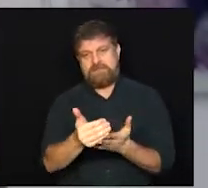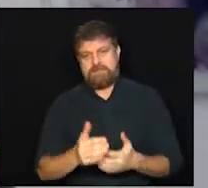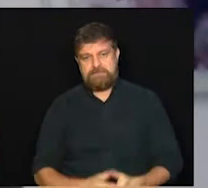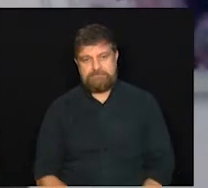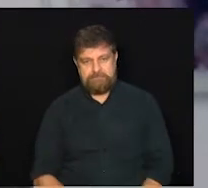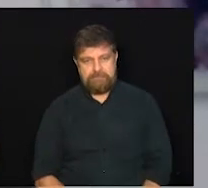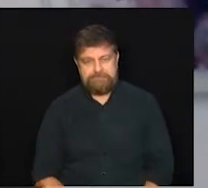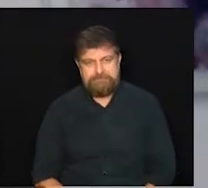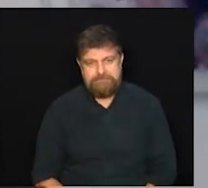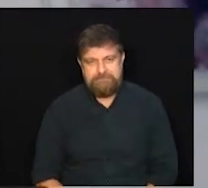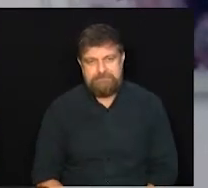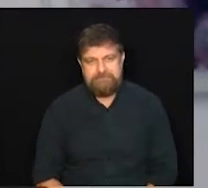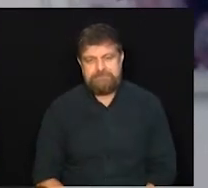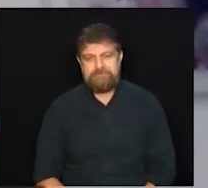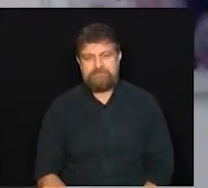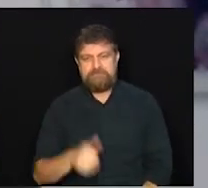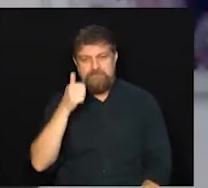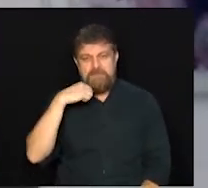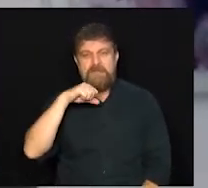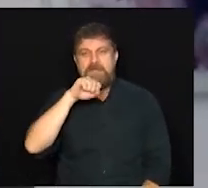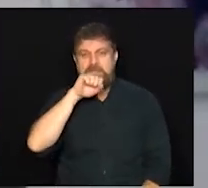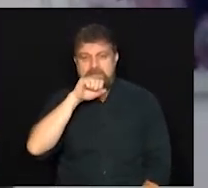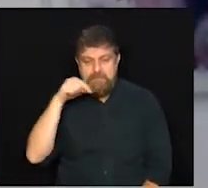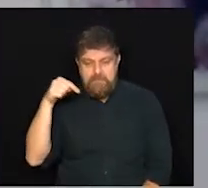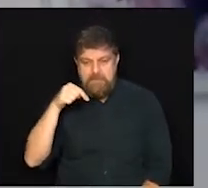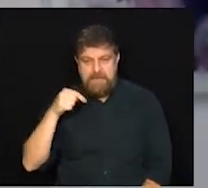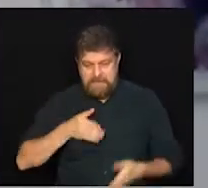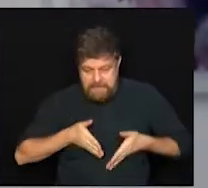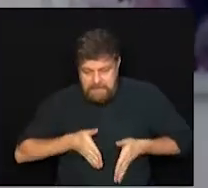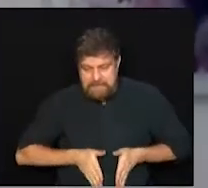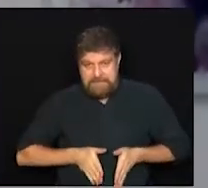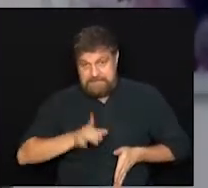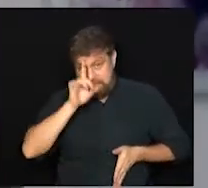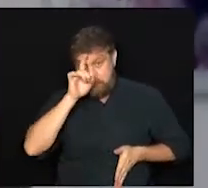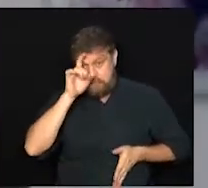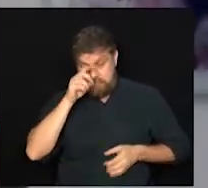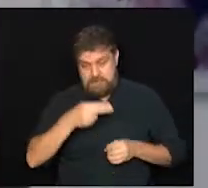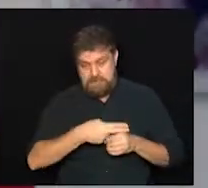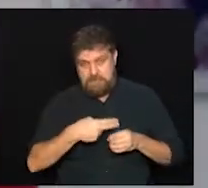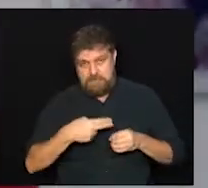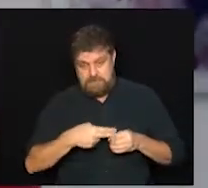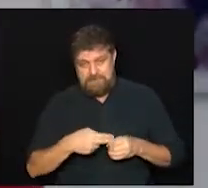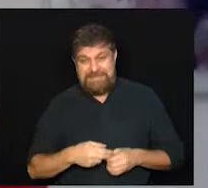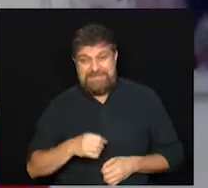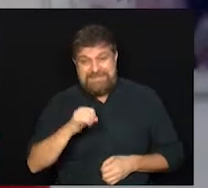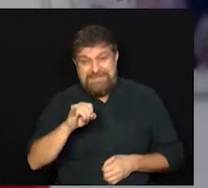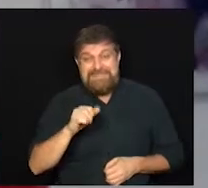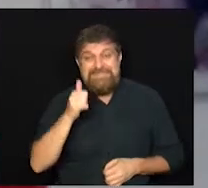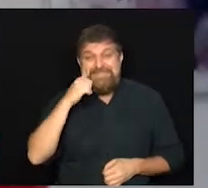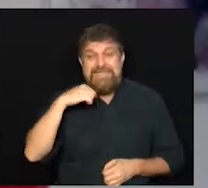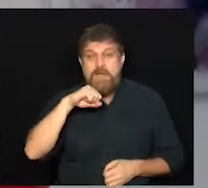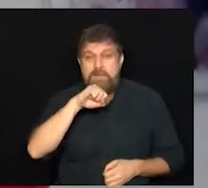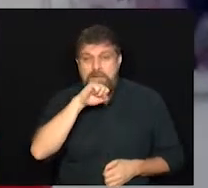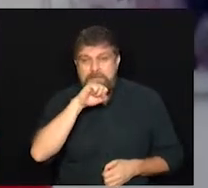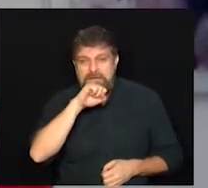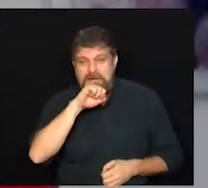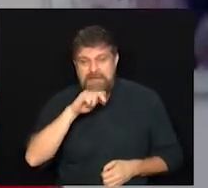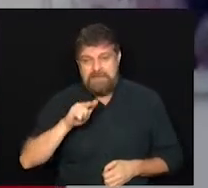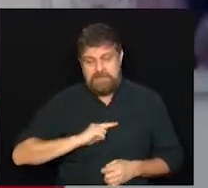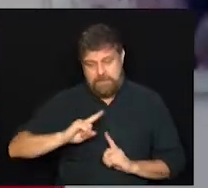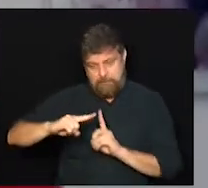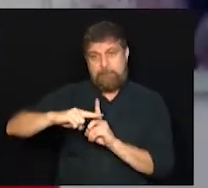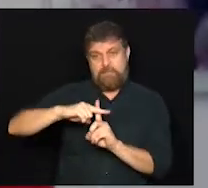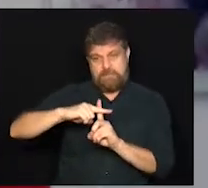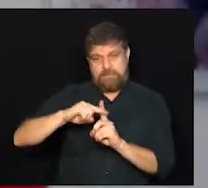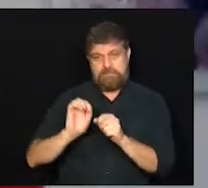A questão das mães e dos recém-nascidos no caísmo. Quando uma mãe nasce positiva, a